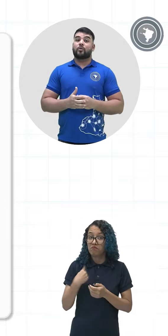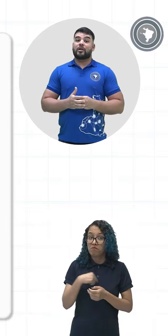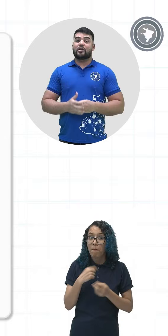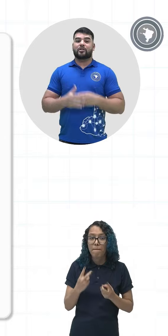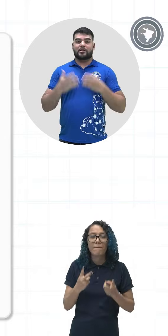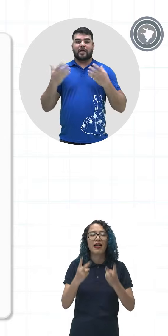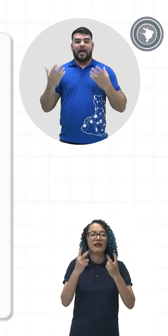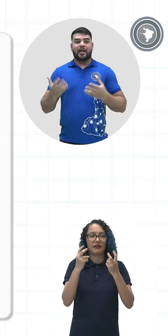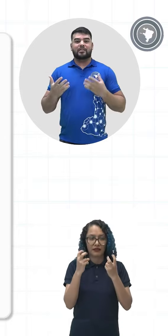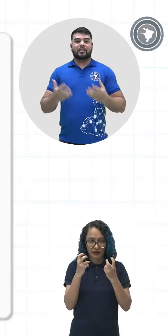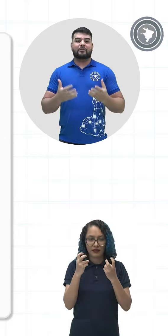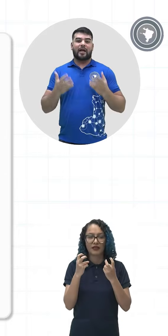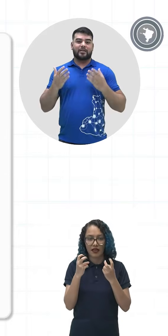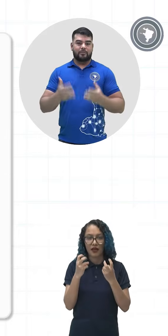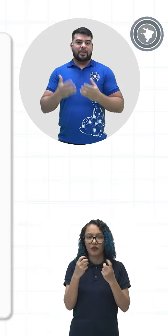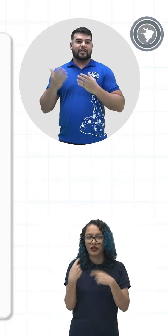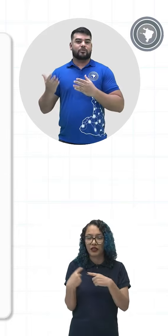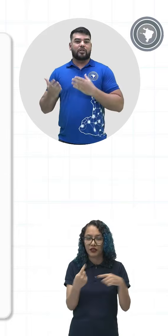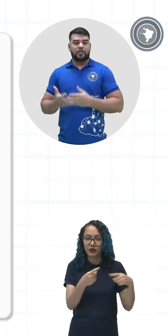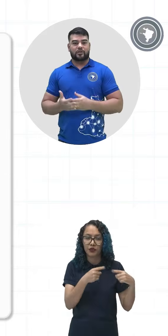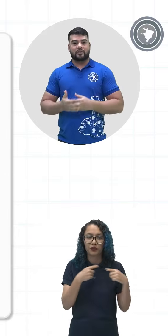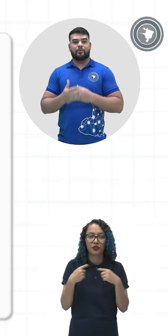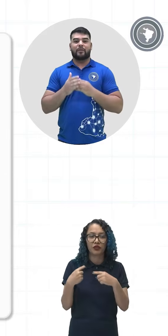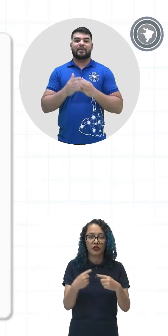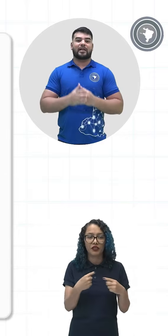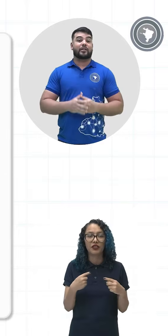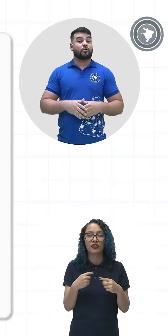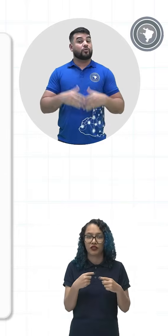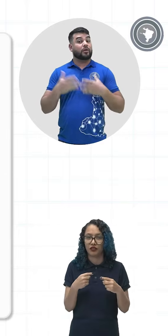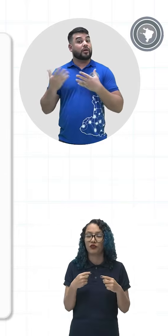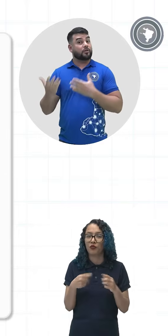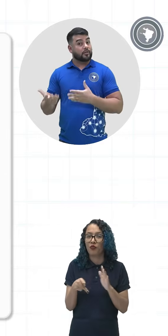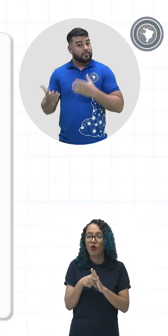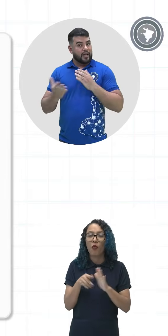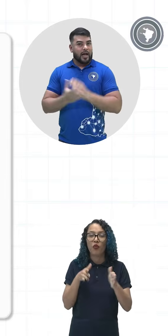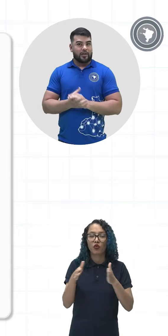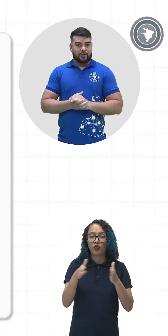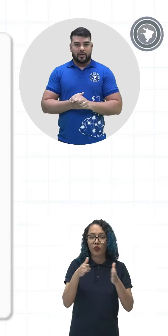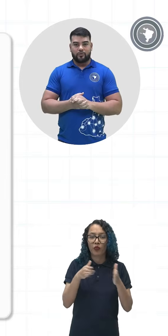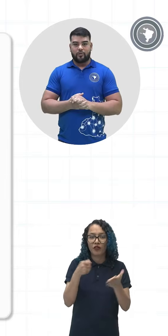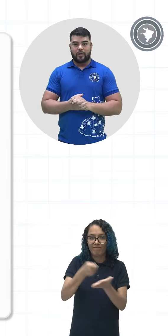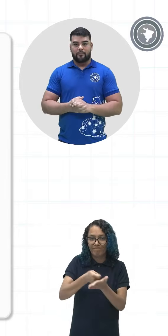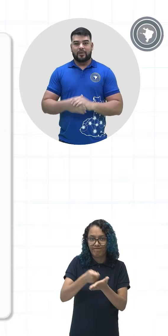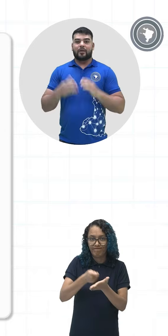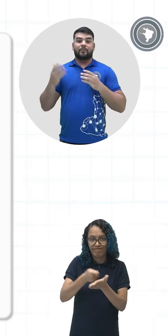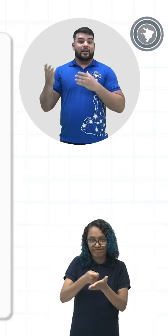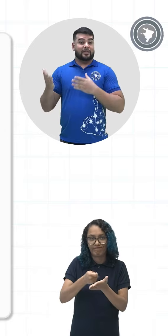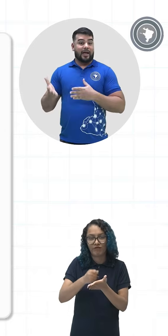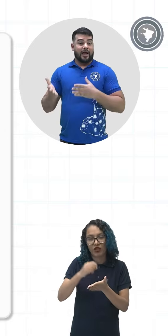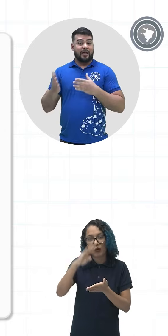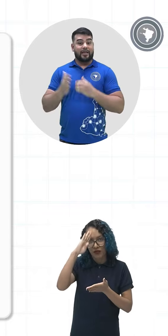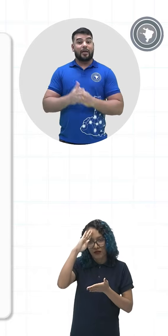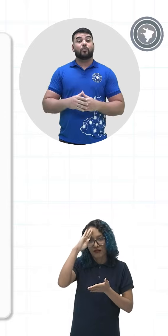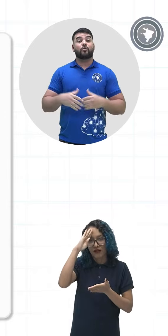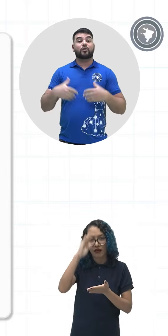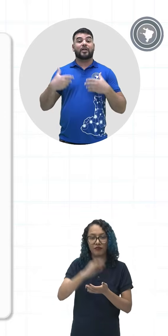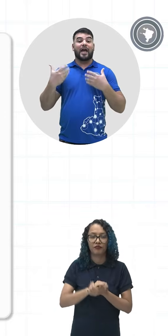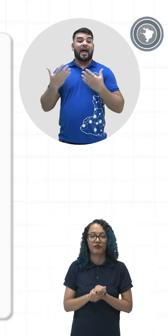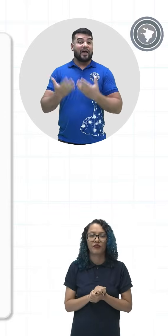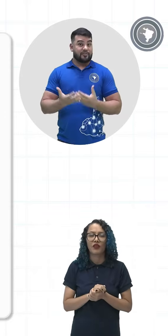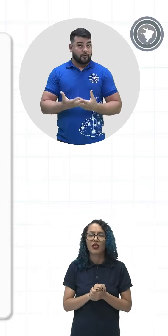notável nas políticas assimilacionistas implementadas durante a ditadura militar,